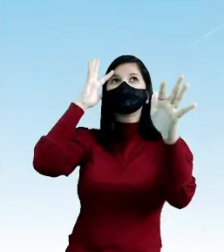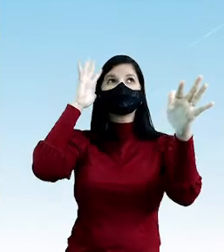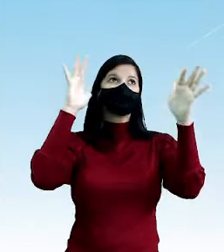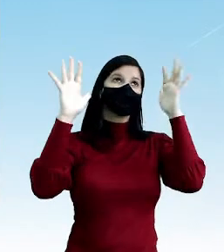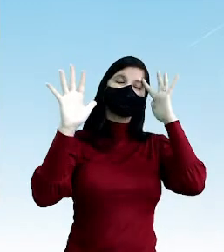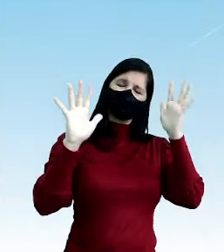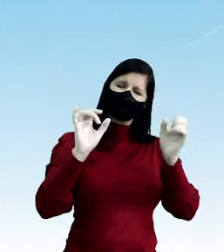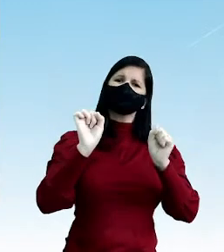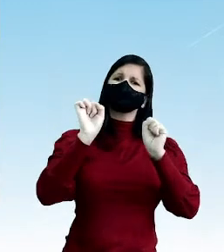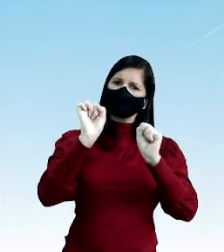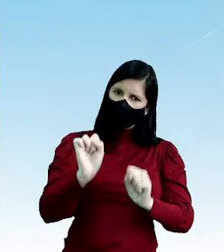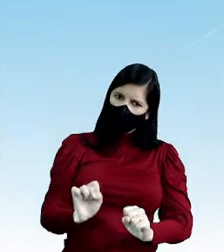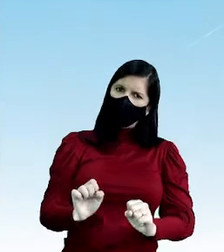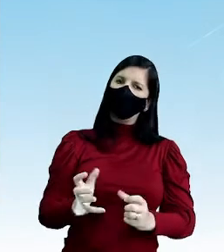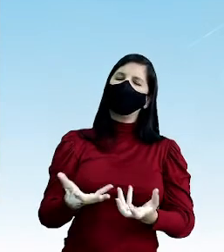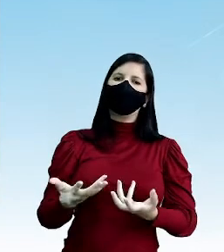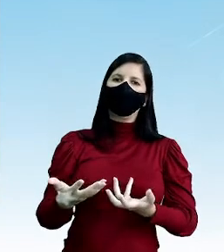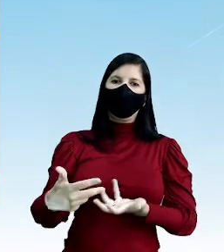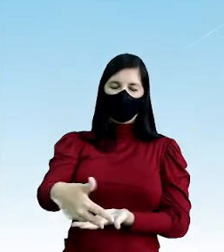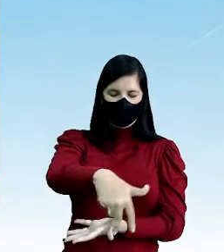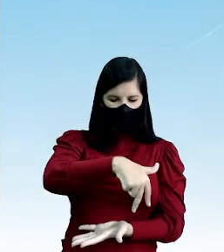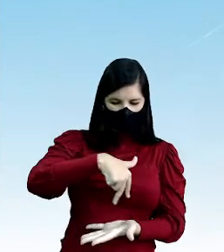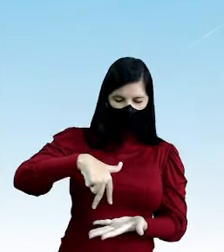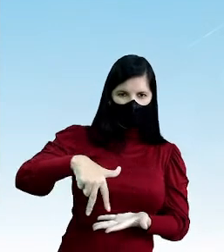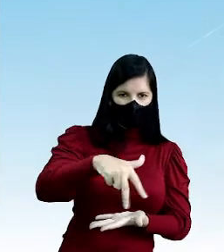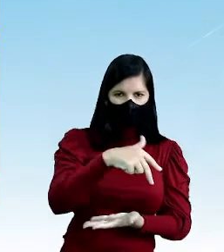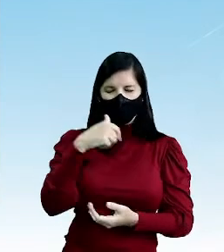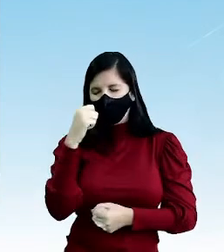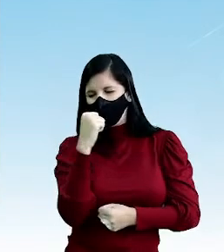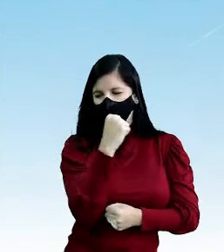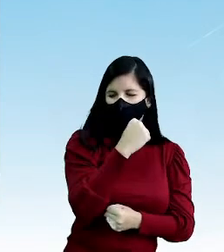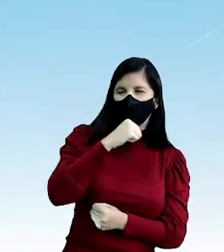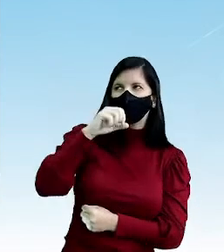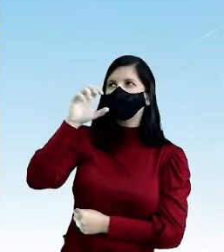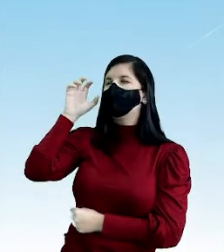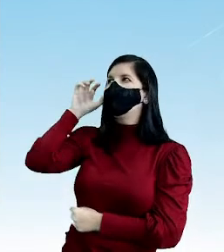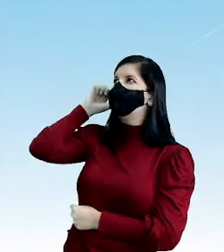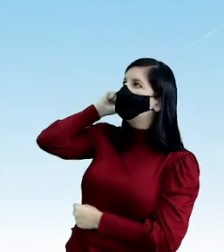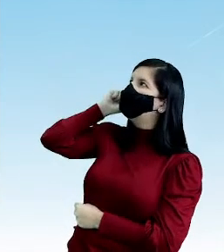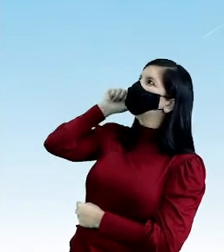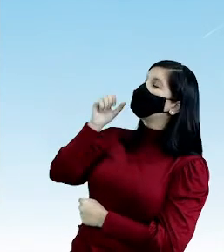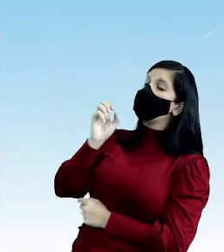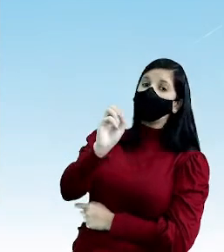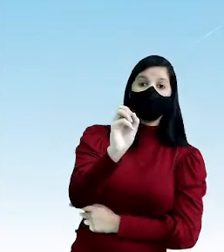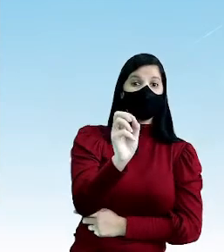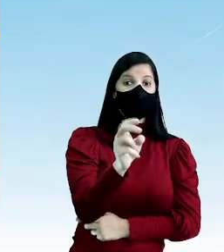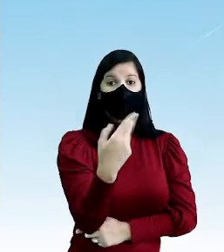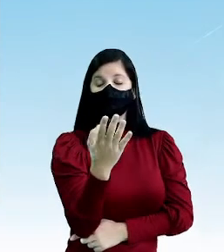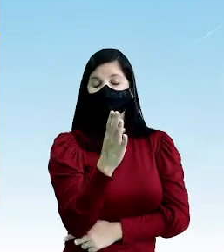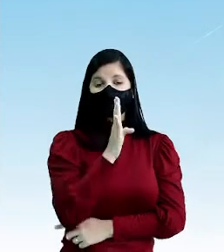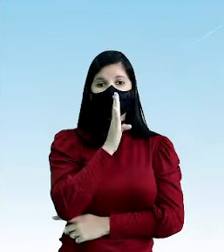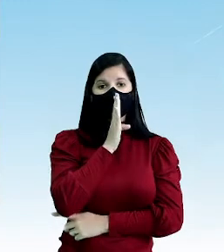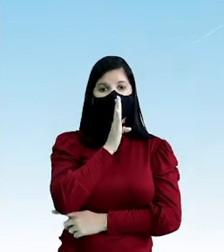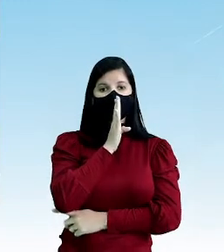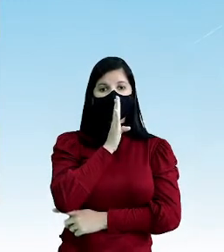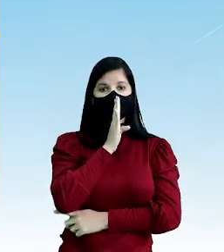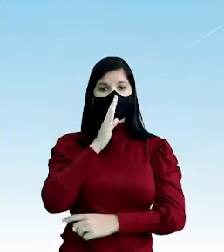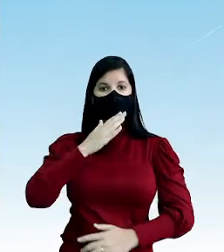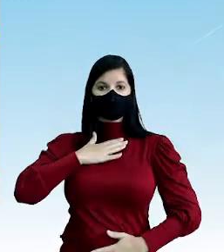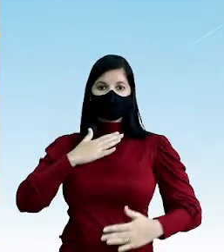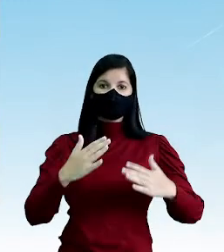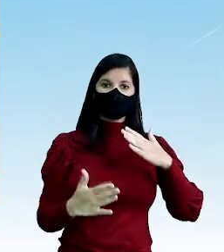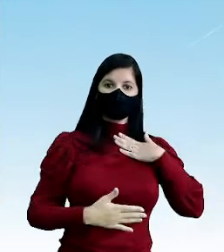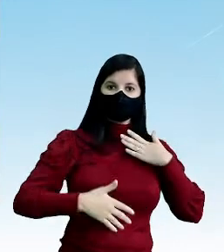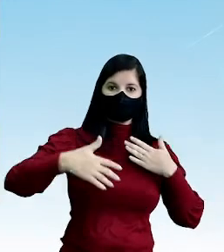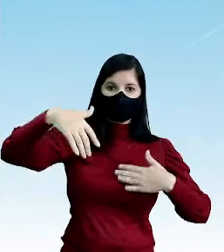podem dançar, com a música, acompanhada com a música, ou o silêncio também. Então, quando você já movimenta o seu corpo de